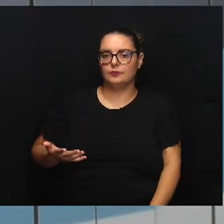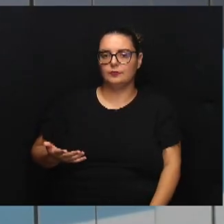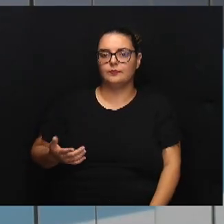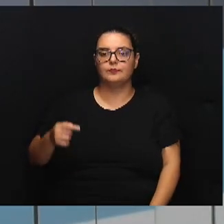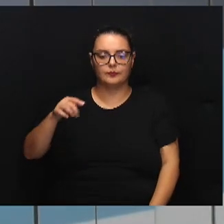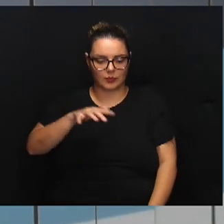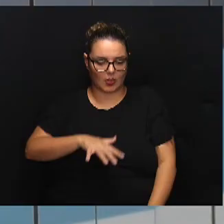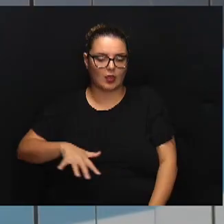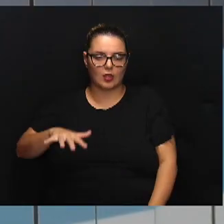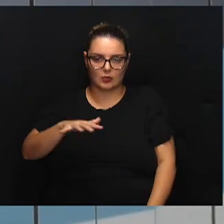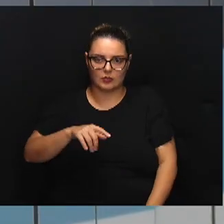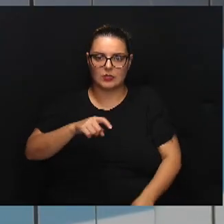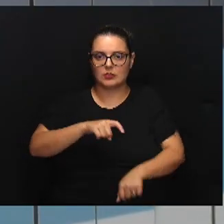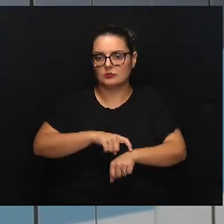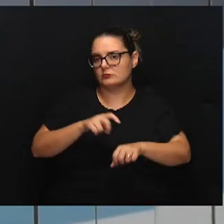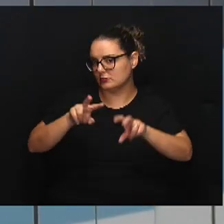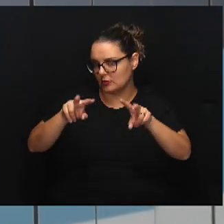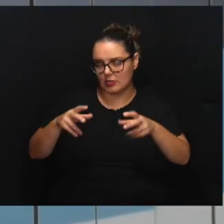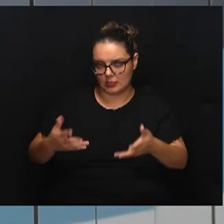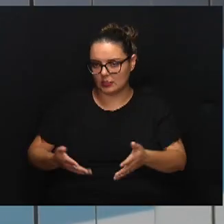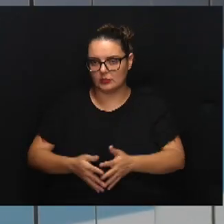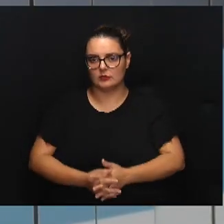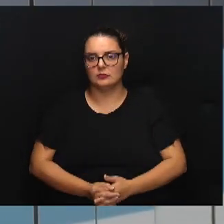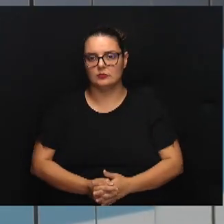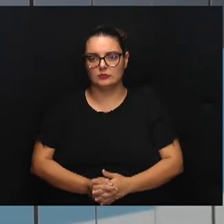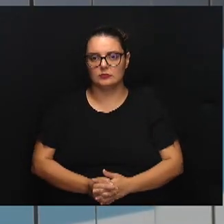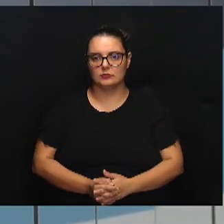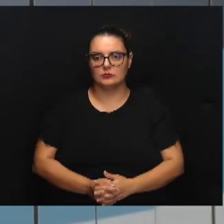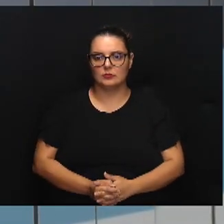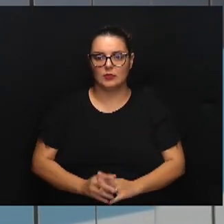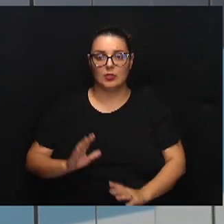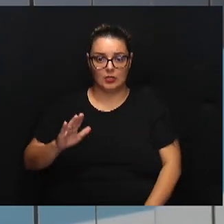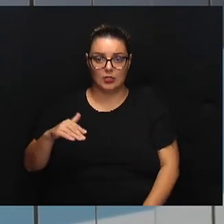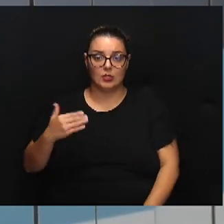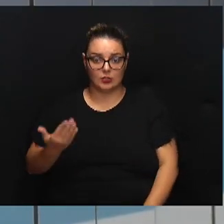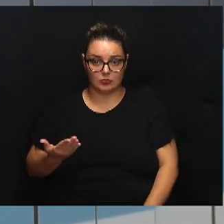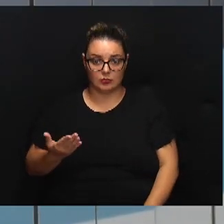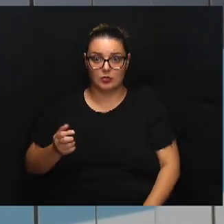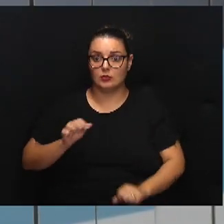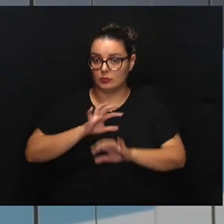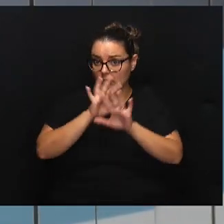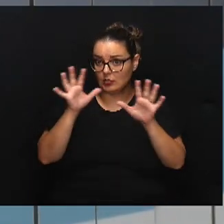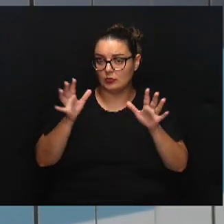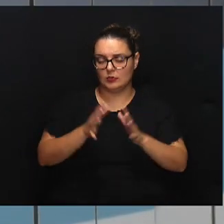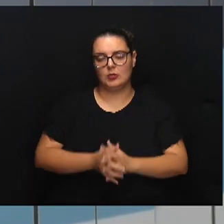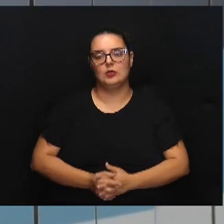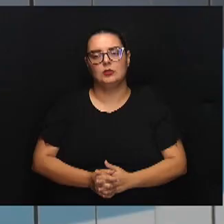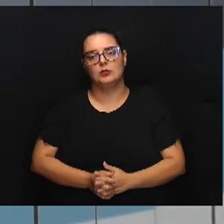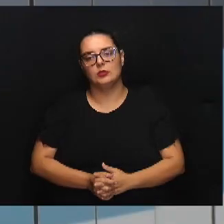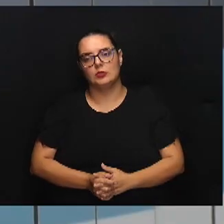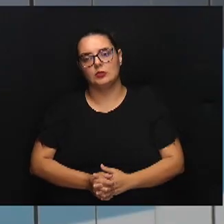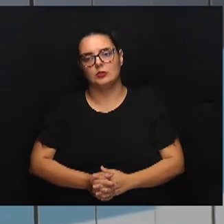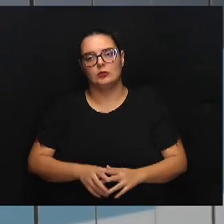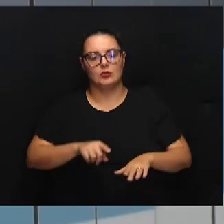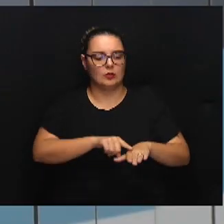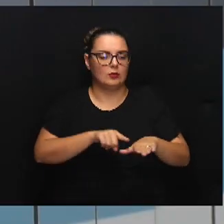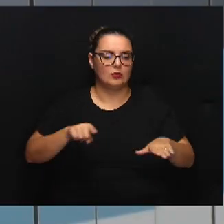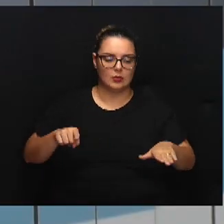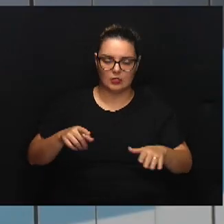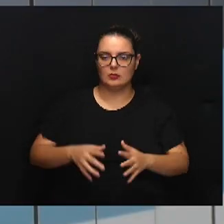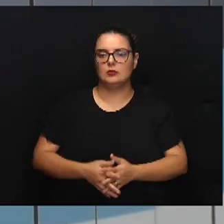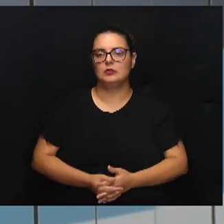daquela área, daquele tema. Então, e quando se evidencia um afastamento